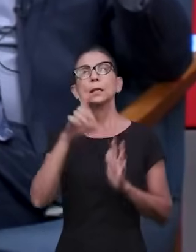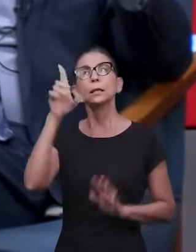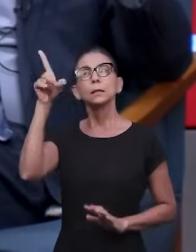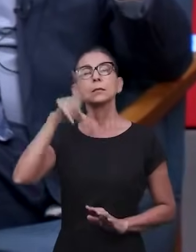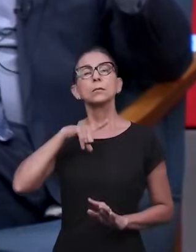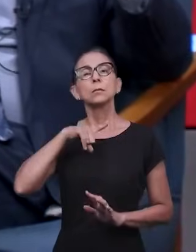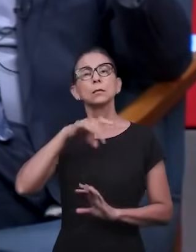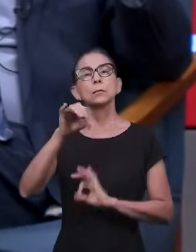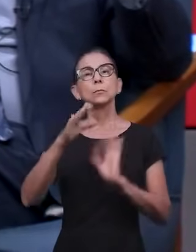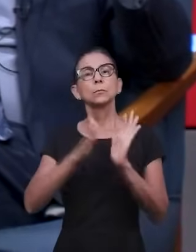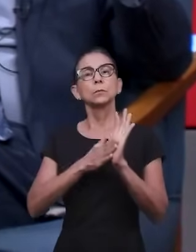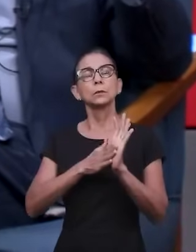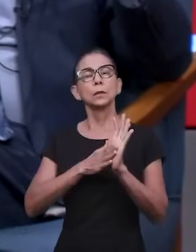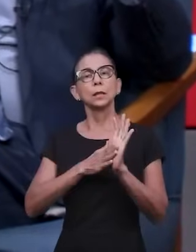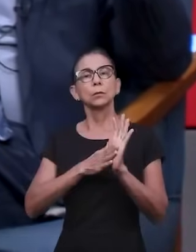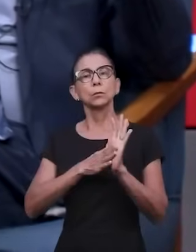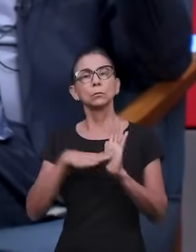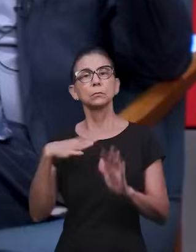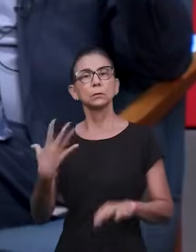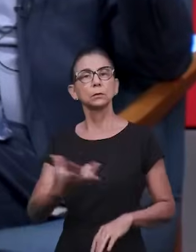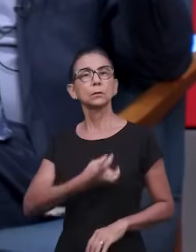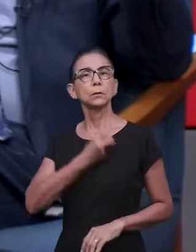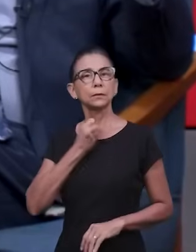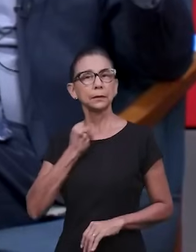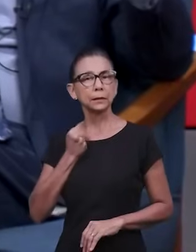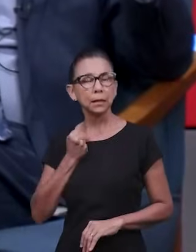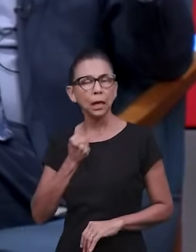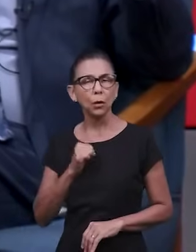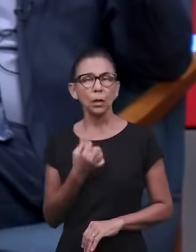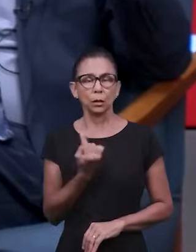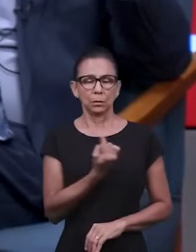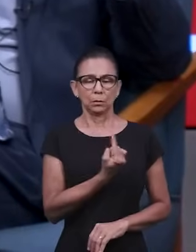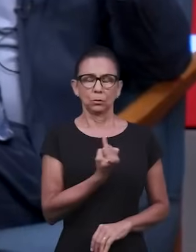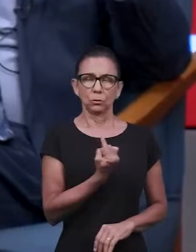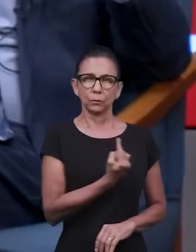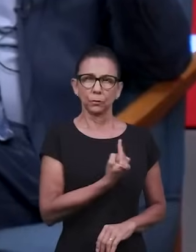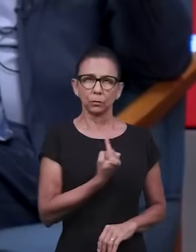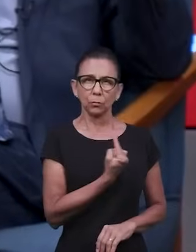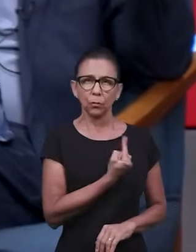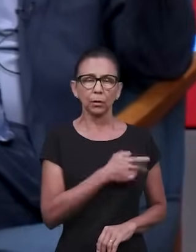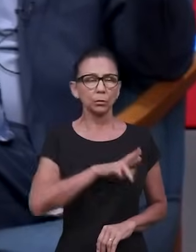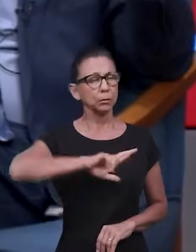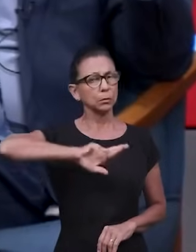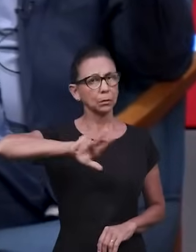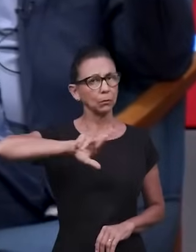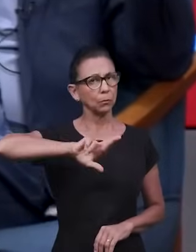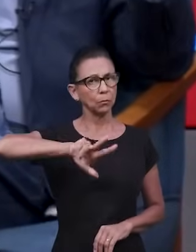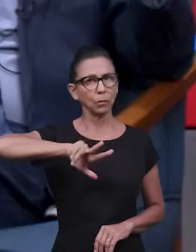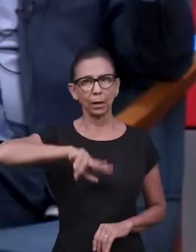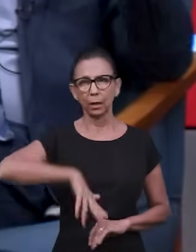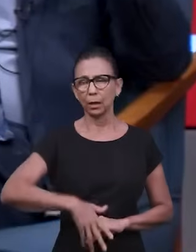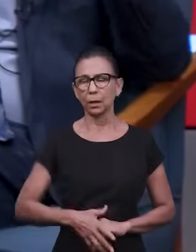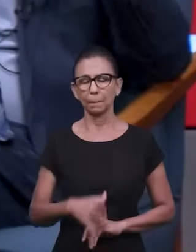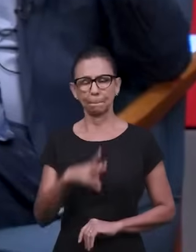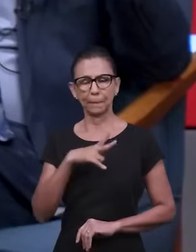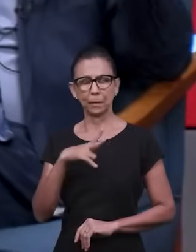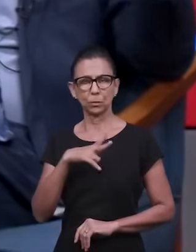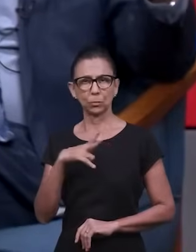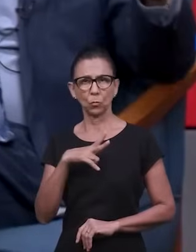tem uma obra ser realizada não de forma individual não de forma pessoal